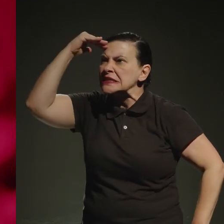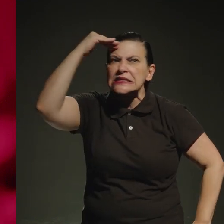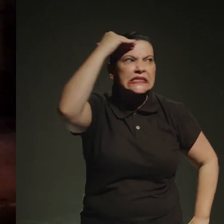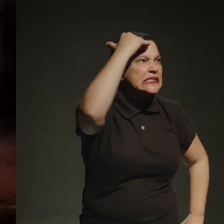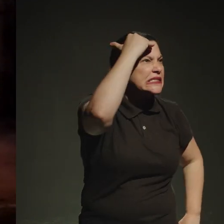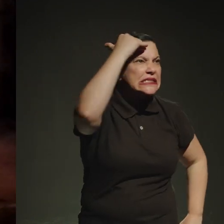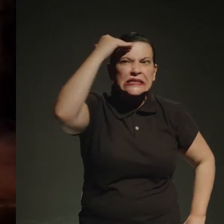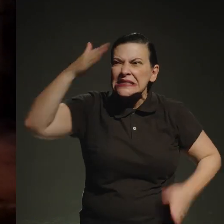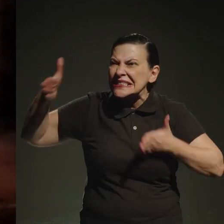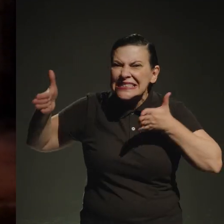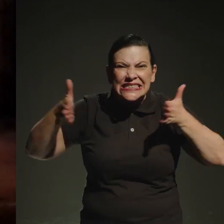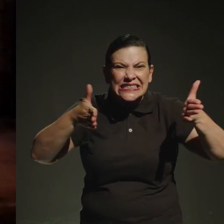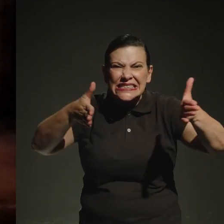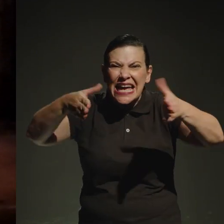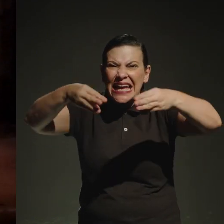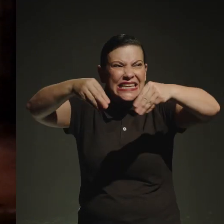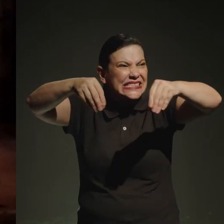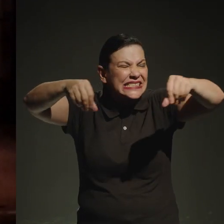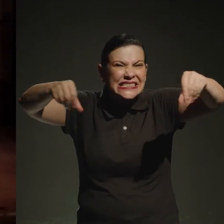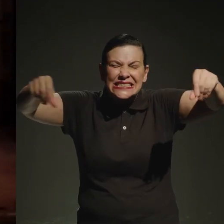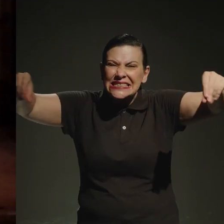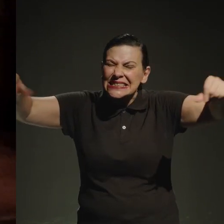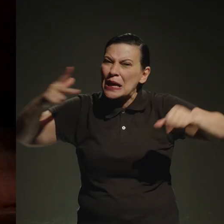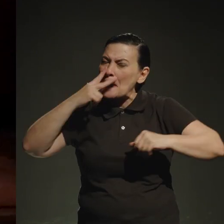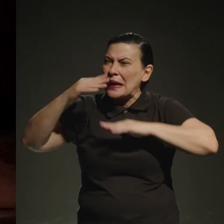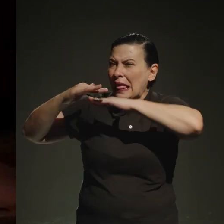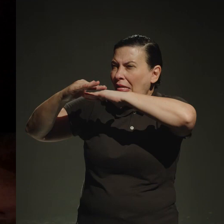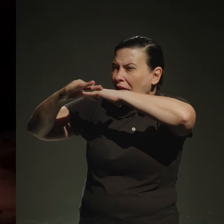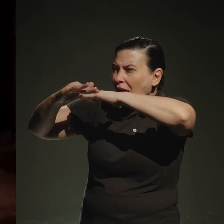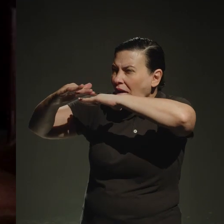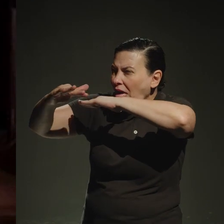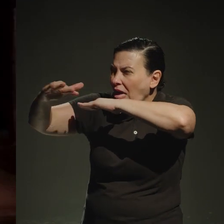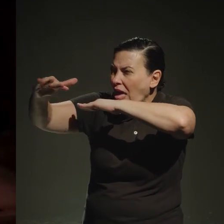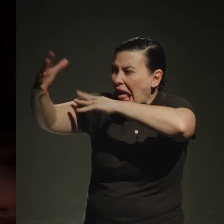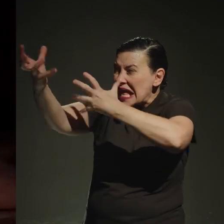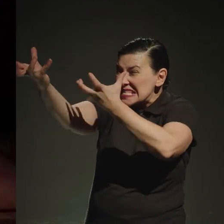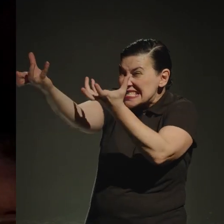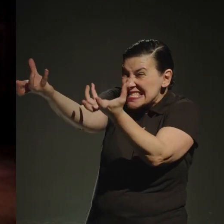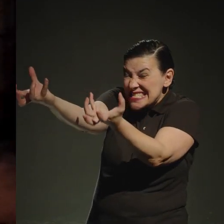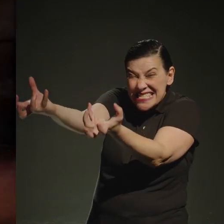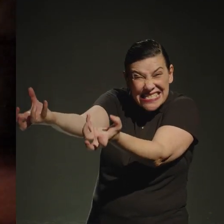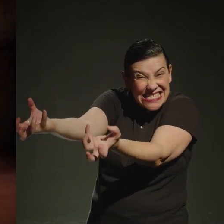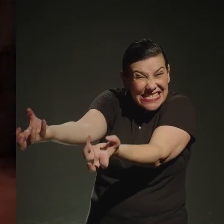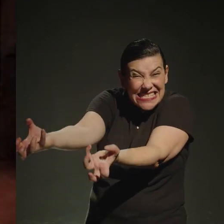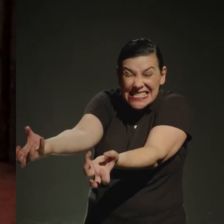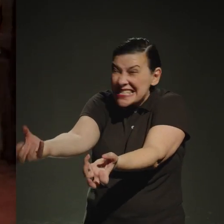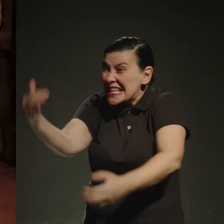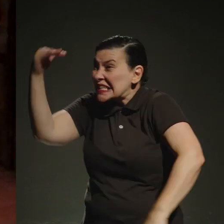só. Terra mais seca esta minha, meu Deus! Nem sombra de gente!